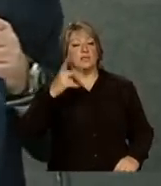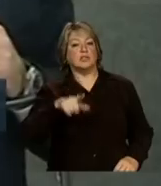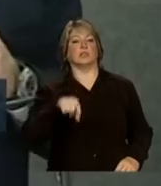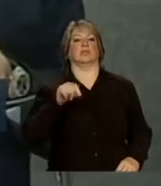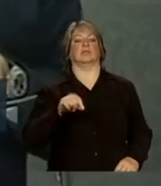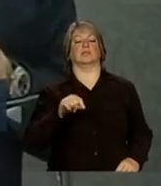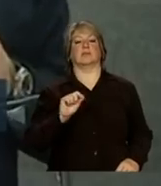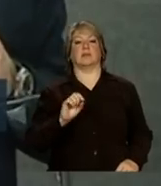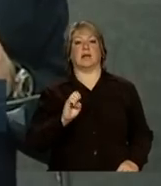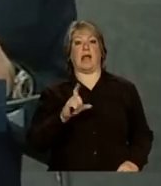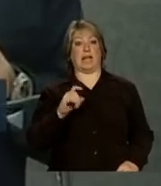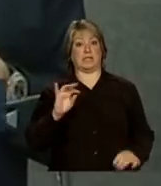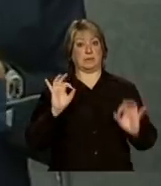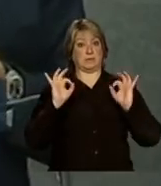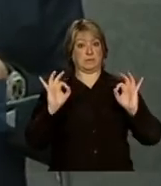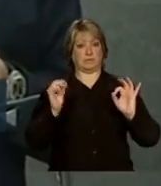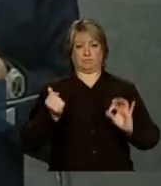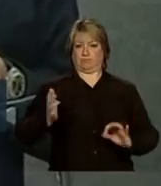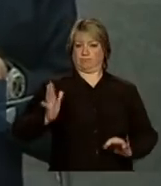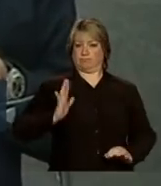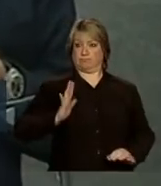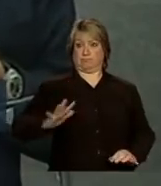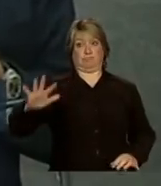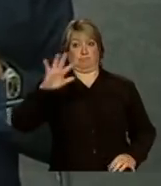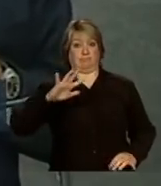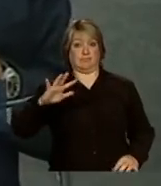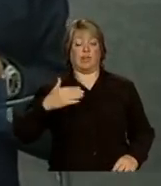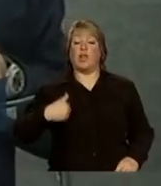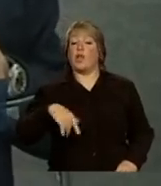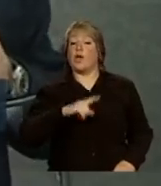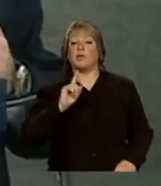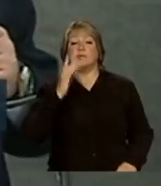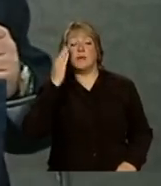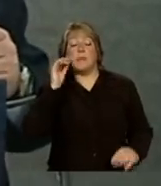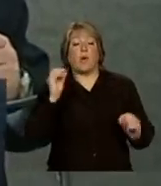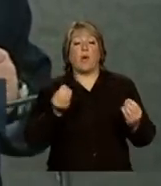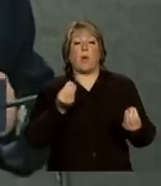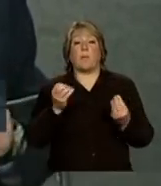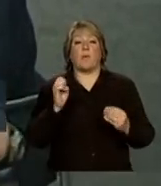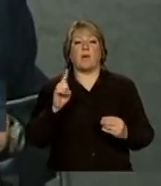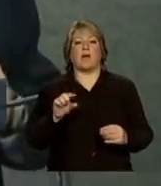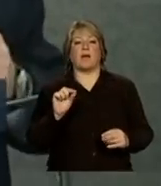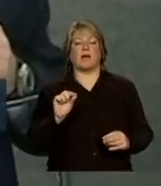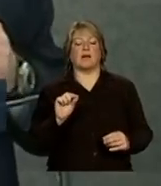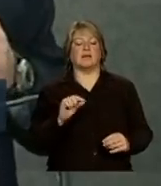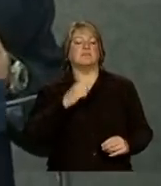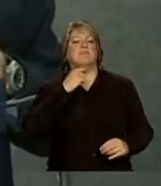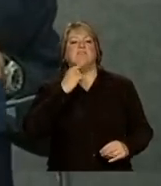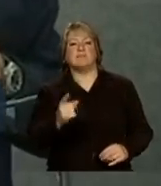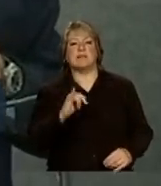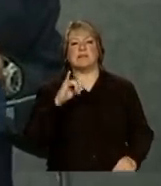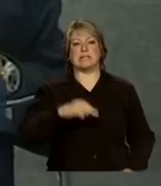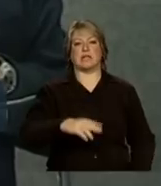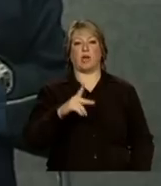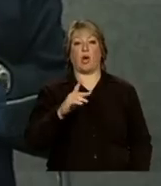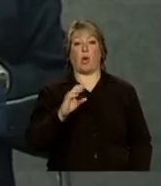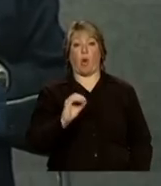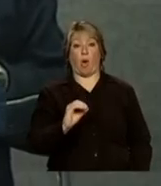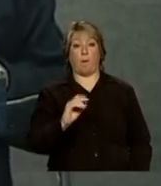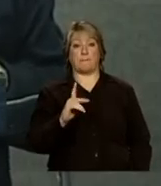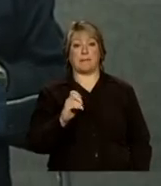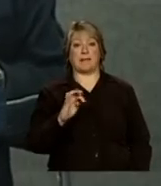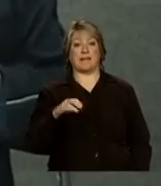elite a nata nós nem sabemos o que que é a incompetência absoluta Tá certo do